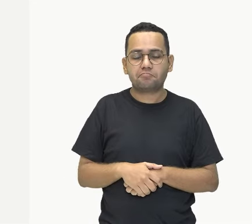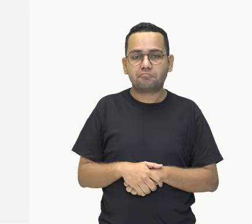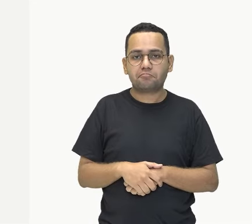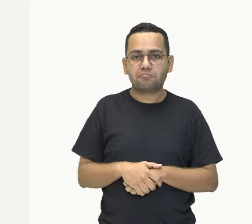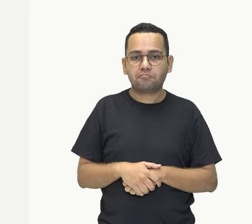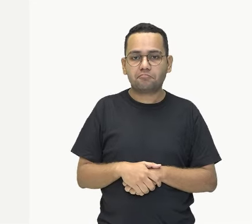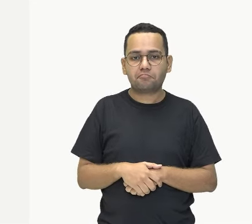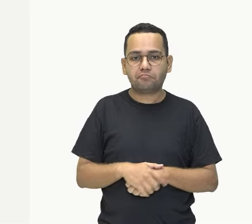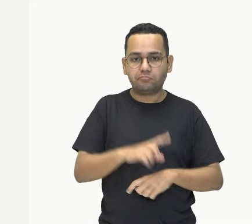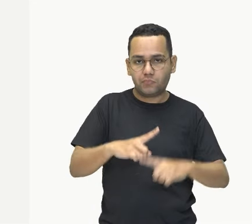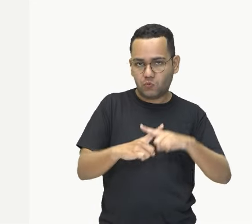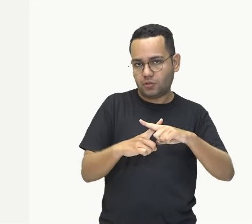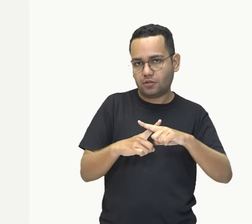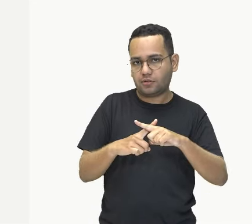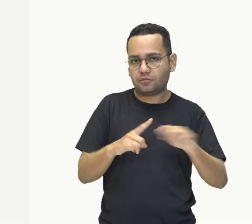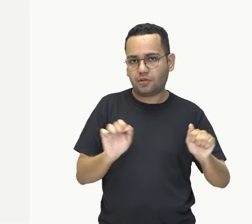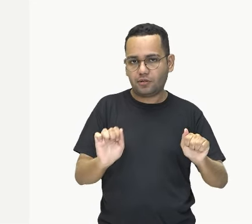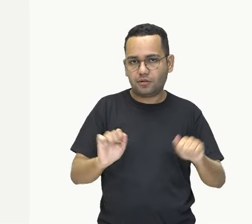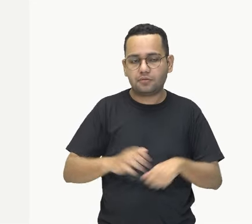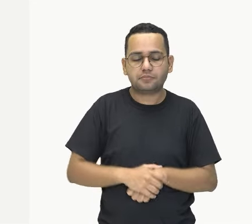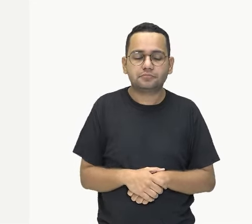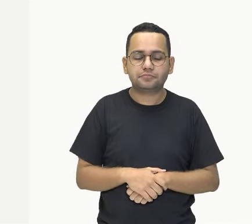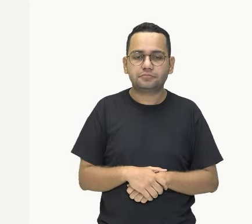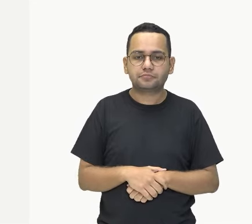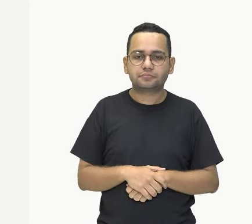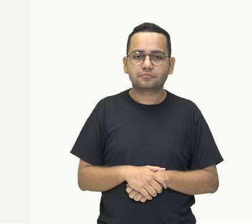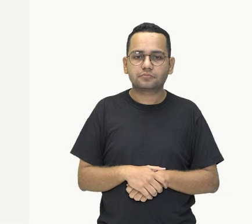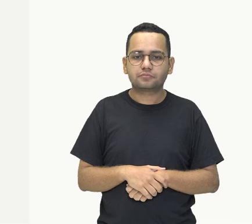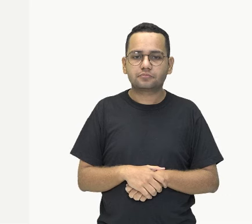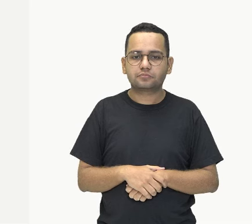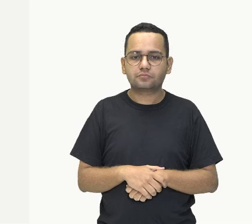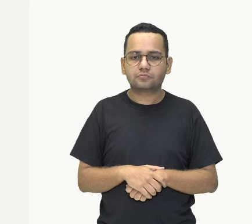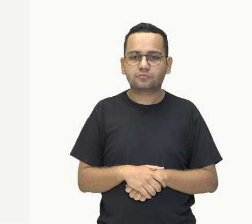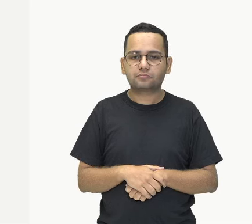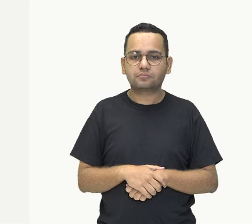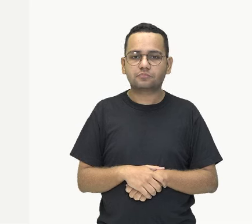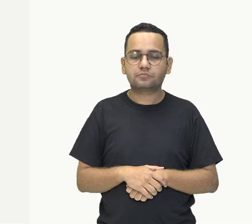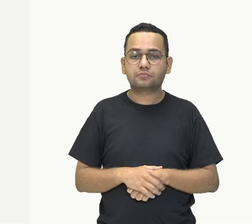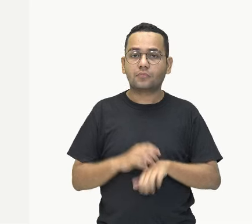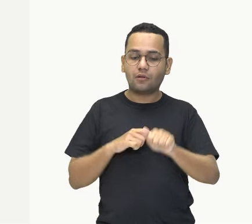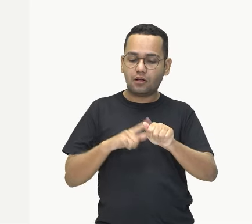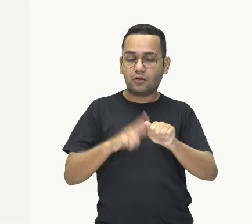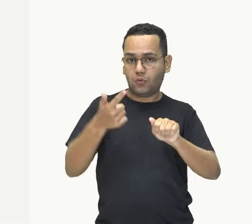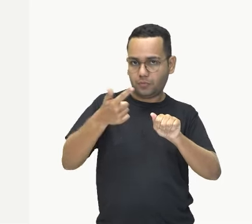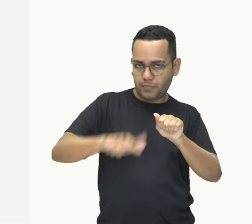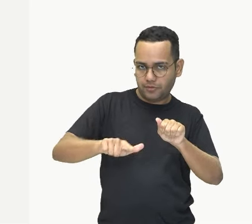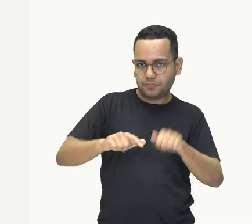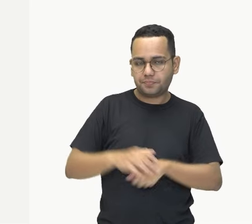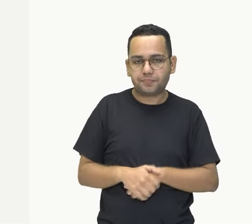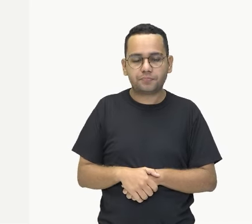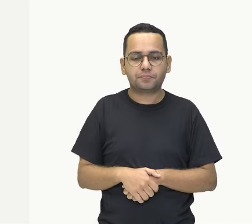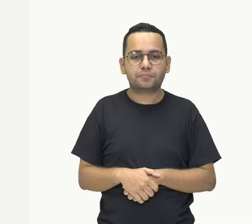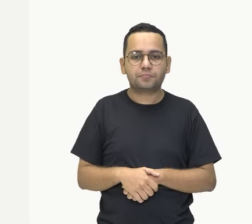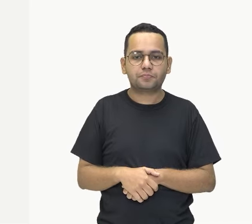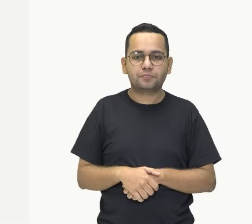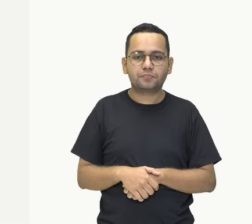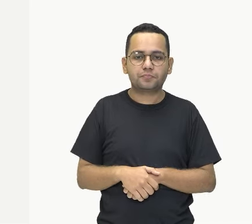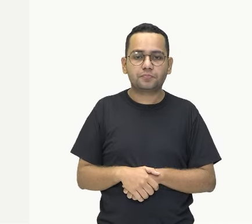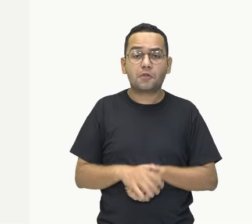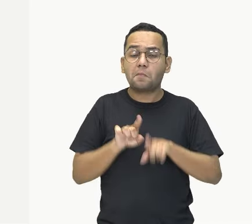Certo? Então, multiplicação de potência de mesma base. O que a gente faz? A gente repete a base e, como é